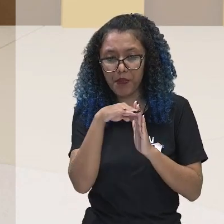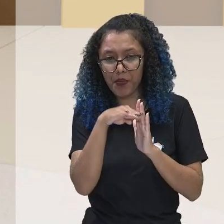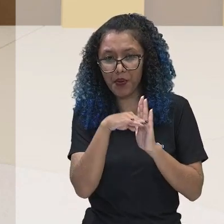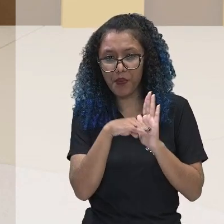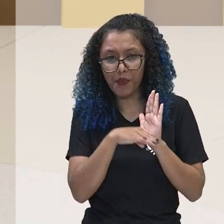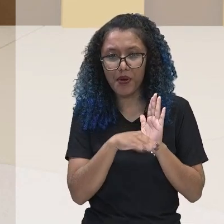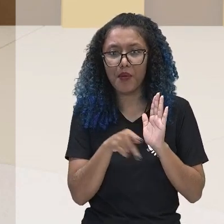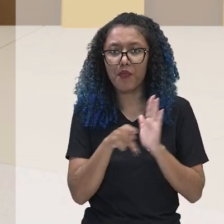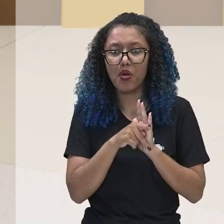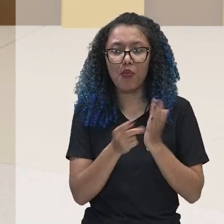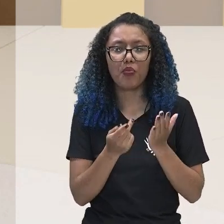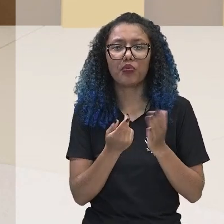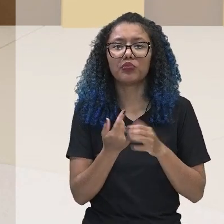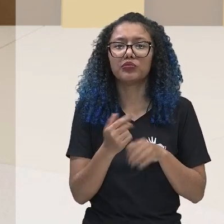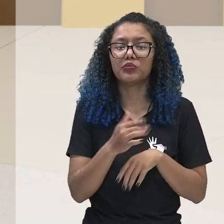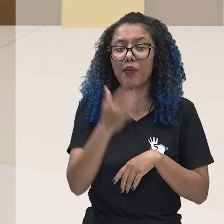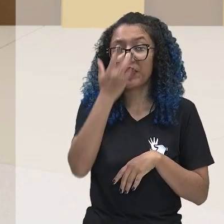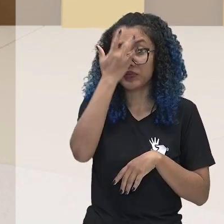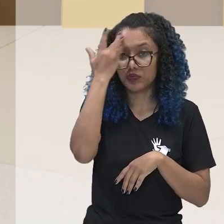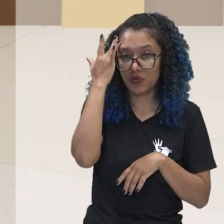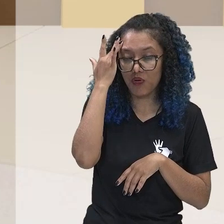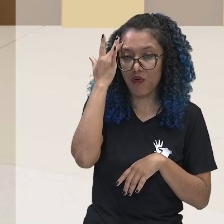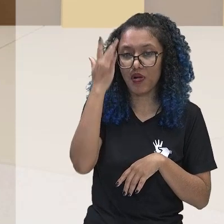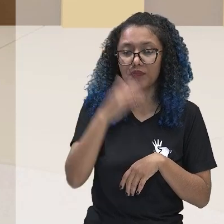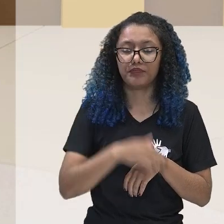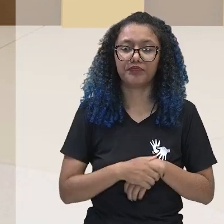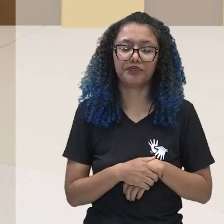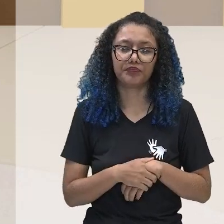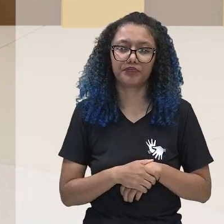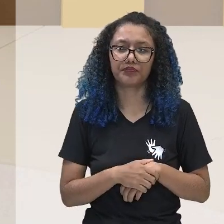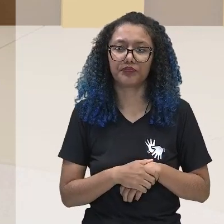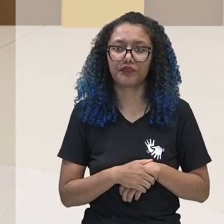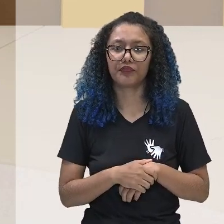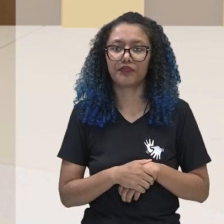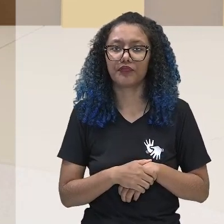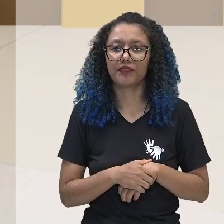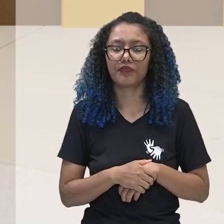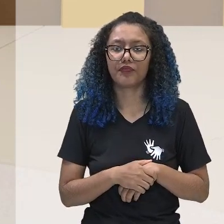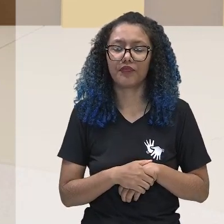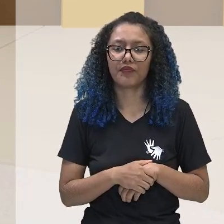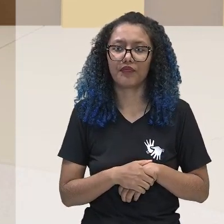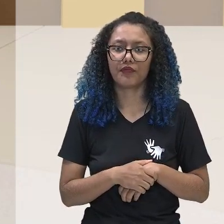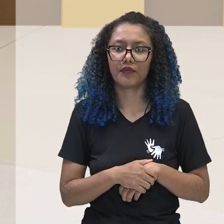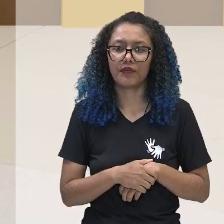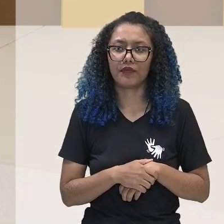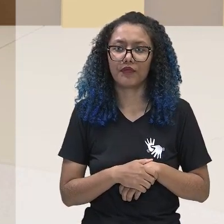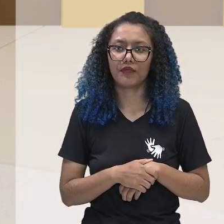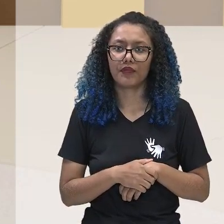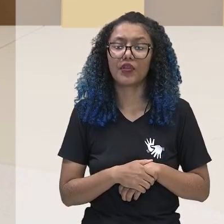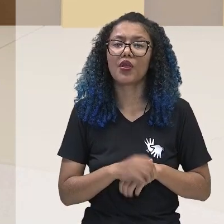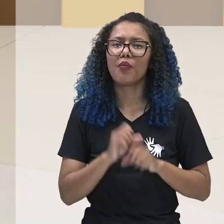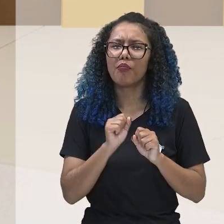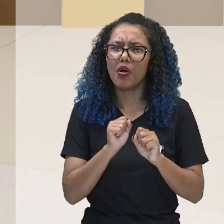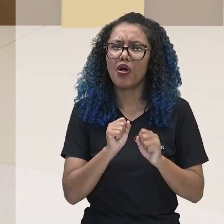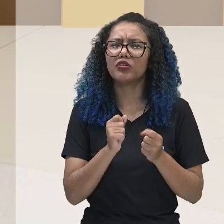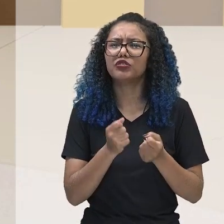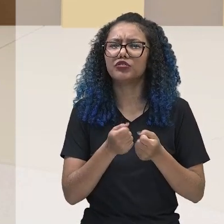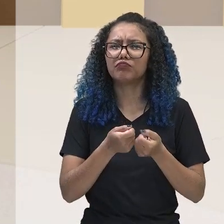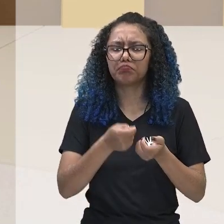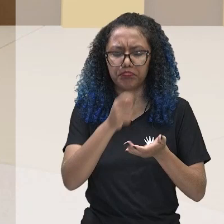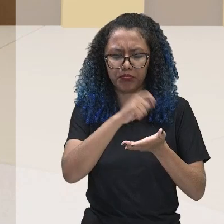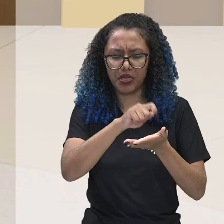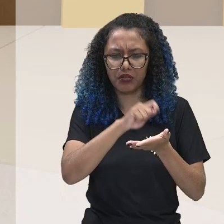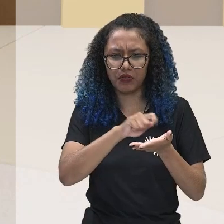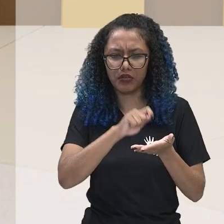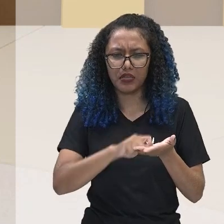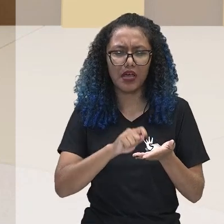estudante. Então, no teu portfólio de um projeto de vida, você vai colocar ali o que você quer fazer, né? Você vai colocar